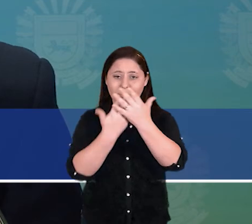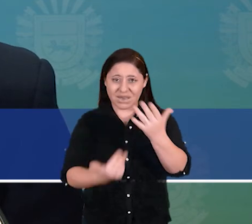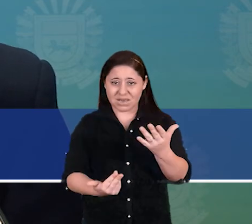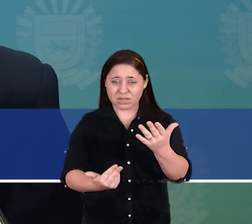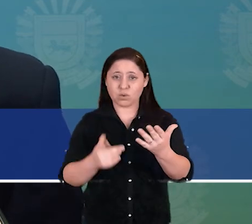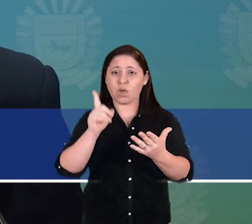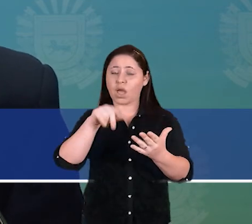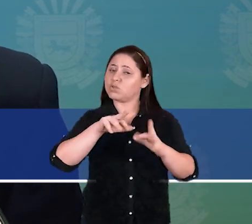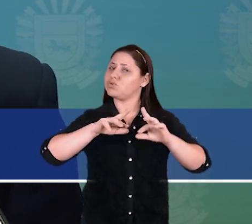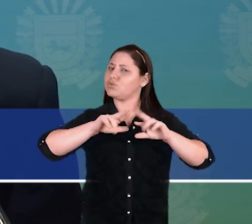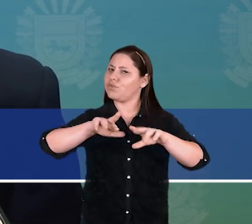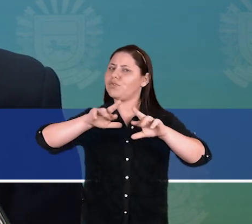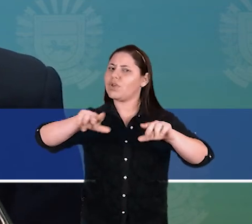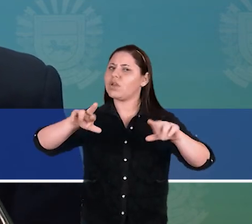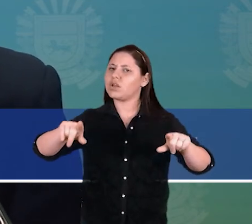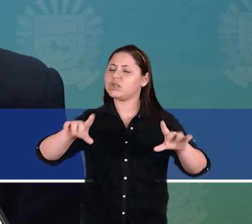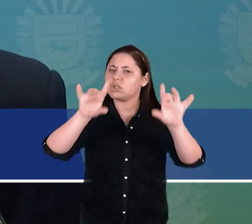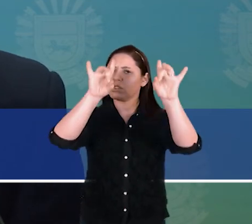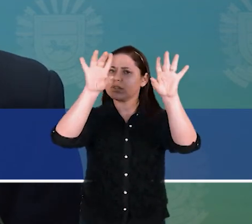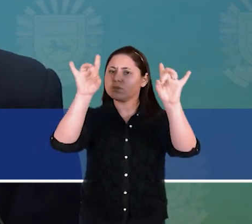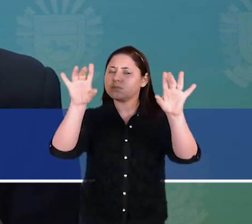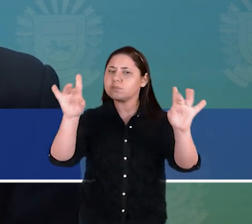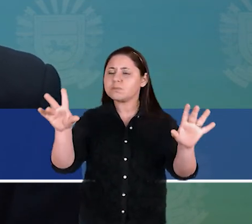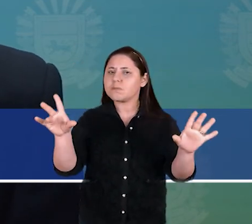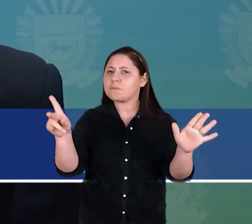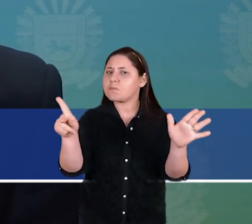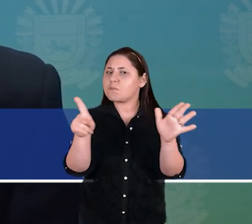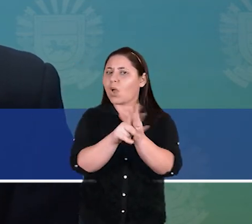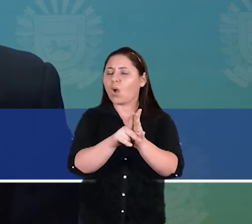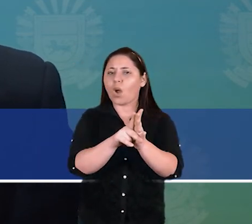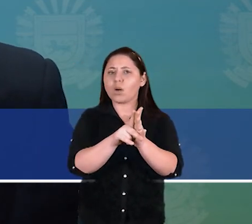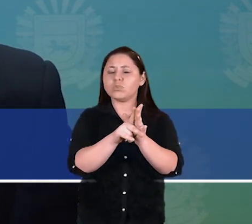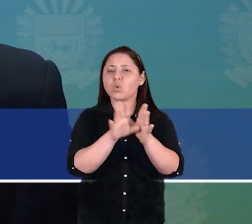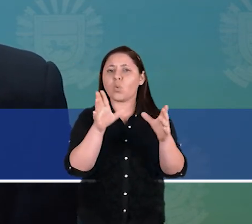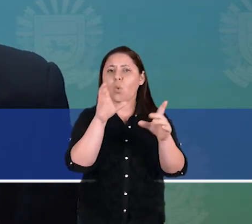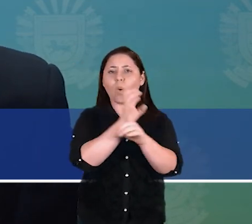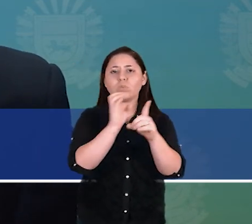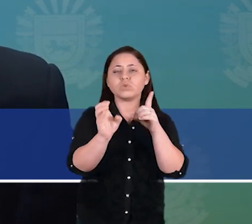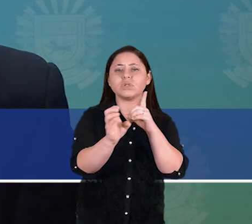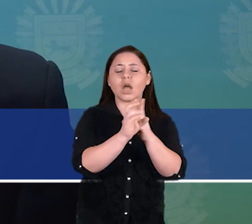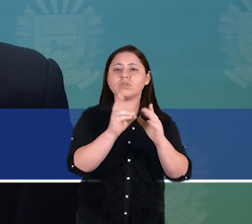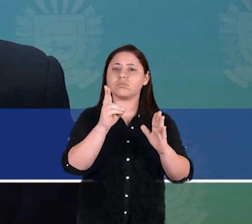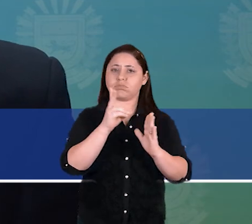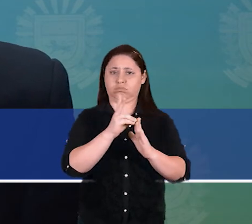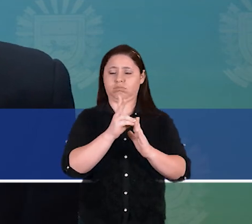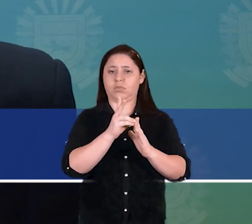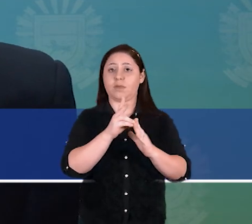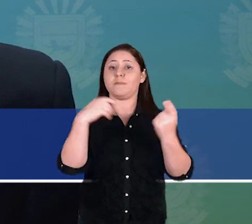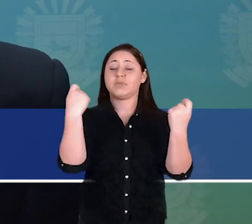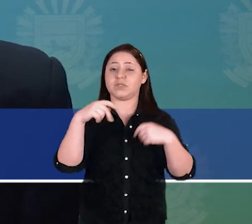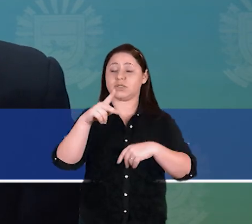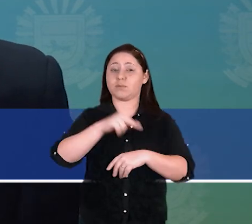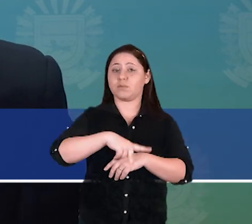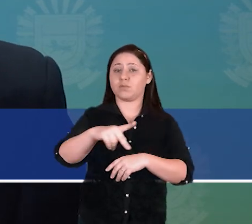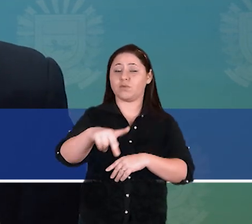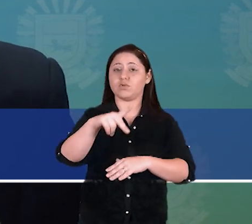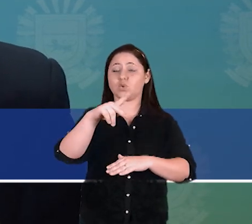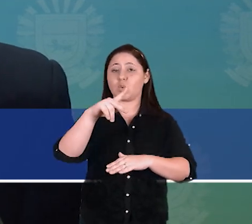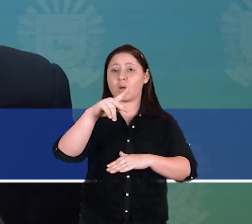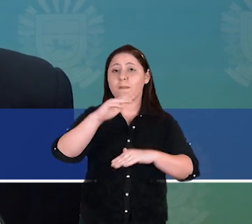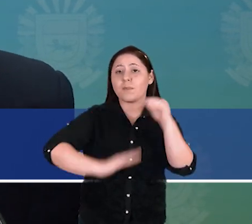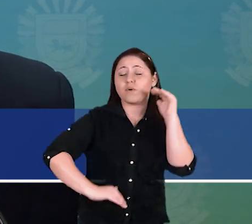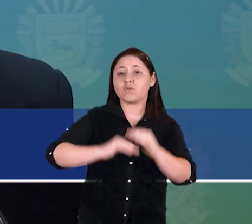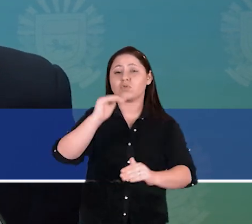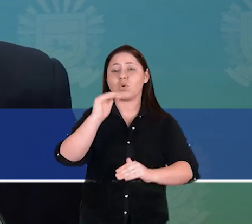educação bilíngue, né, diferenciada, específica dentro daquela etnia. Então é preciso ter